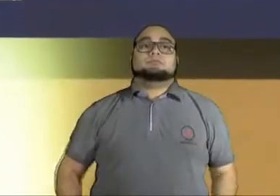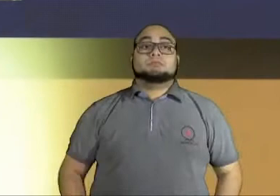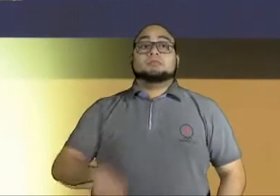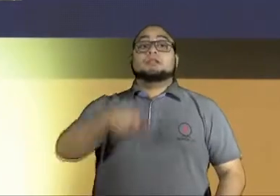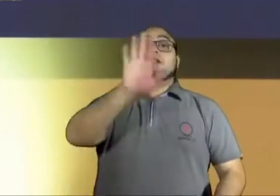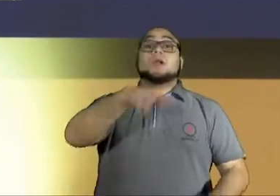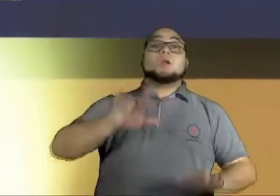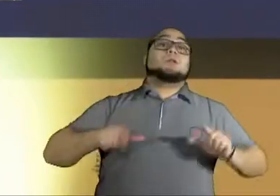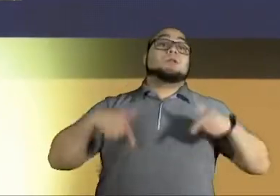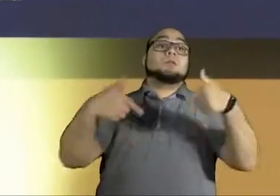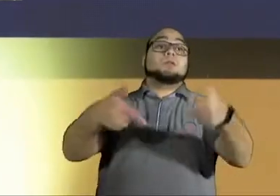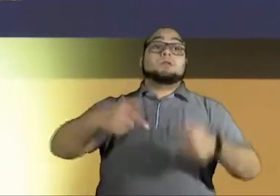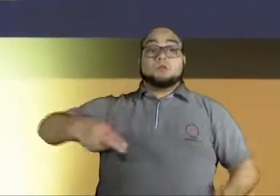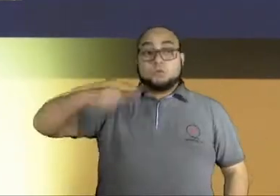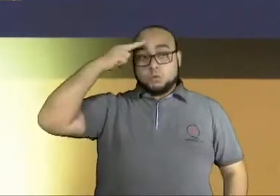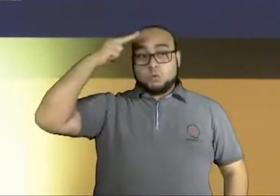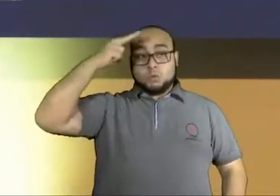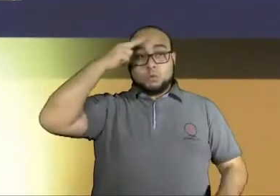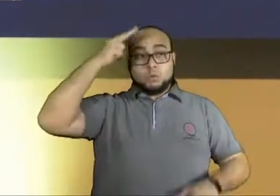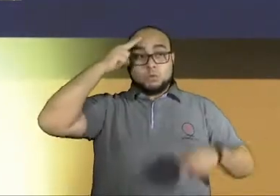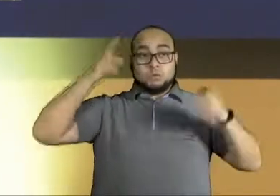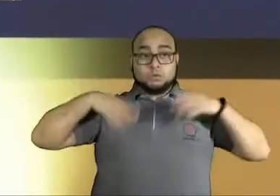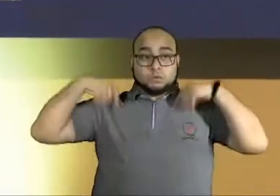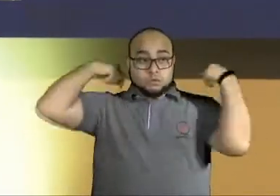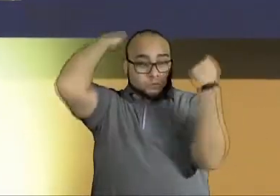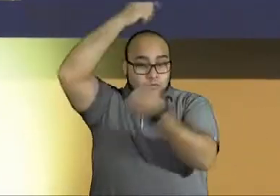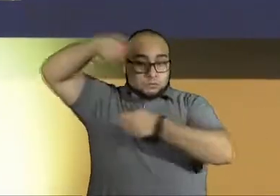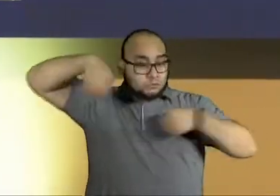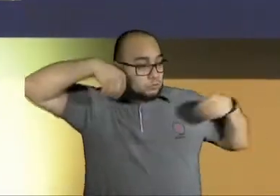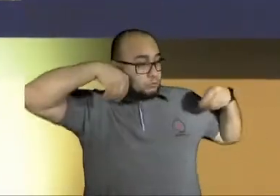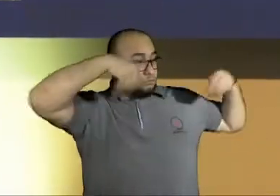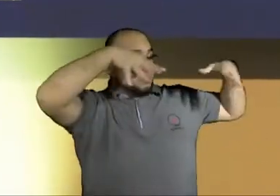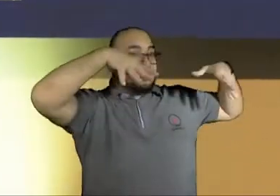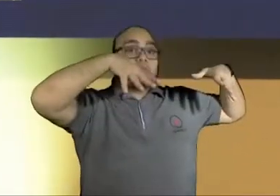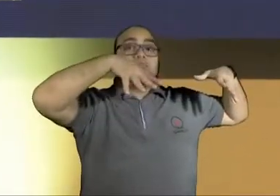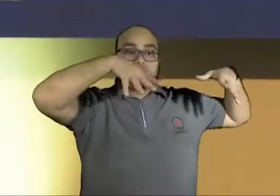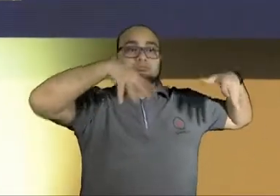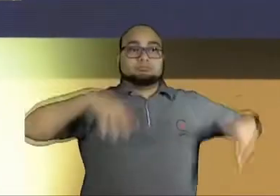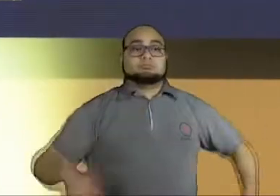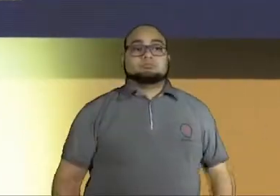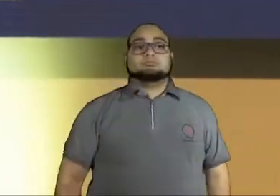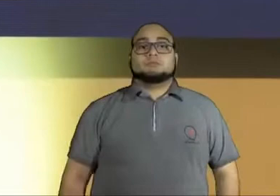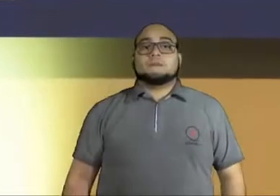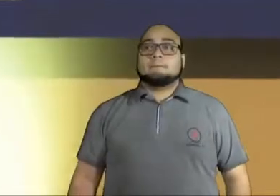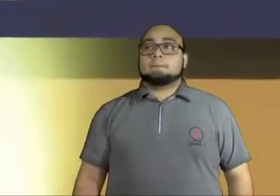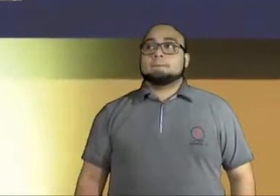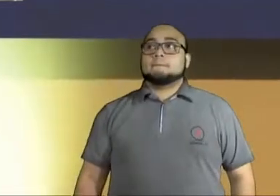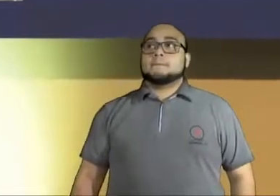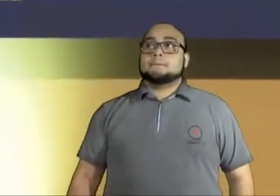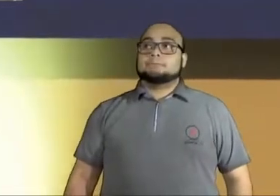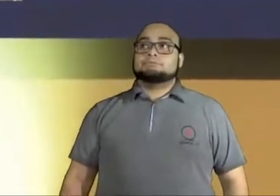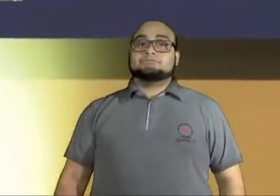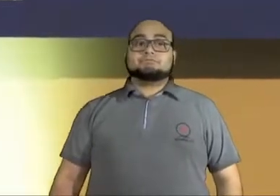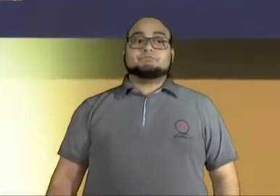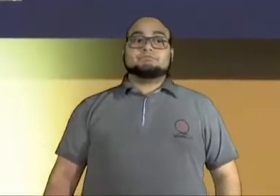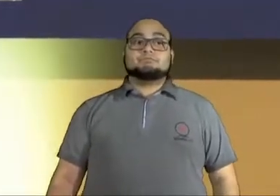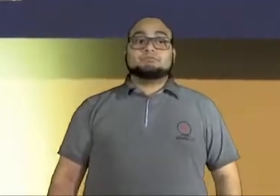foram os soldados. Olha o que acontece na vida de alguém que é norteado pela palavra. Olha o que a